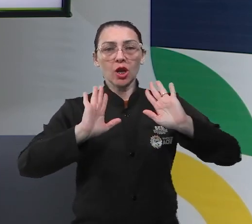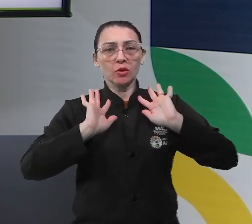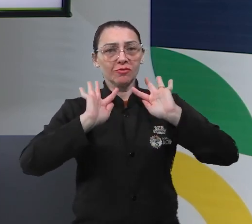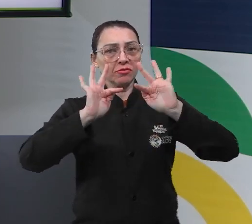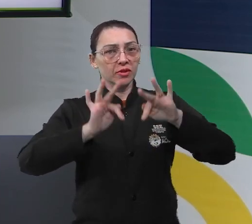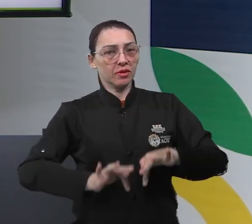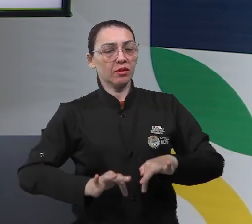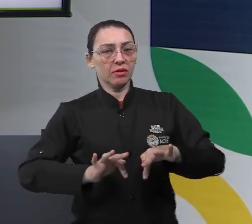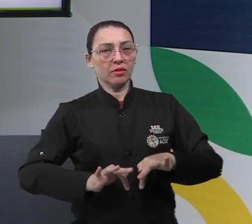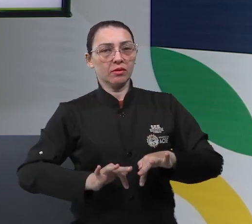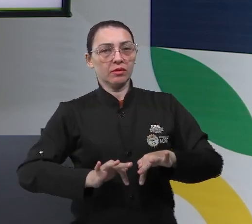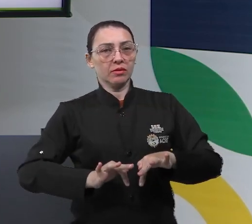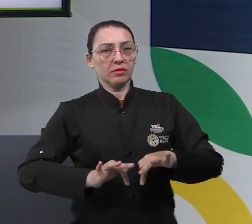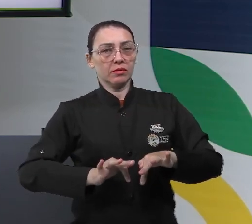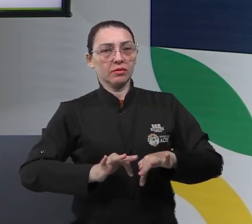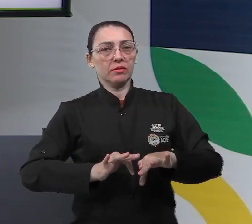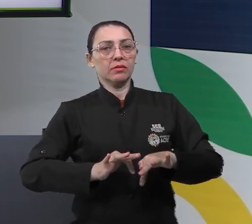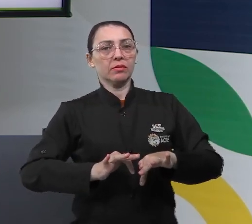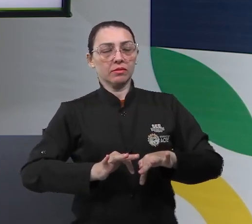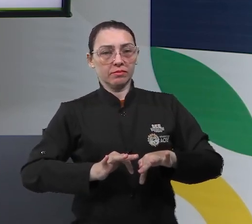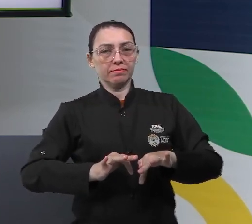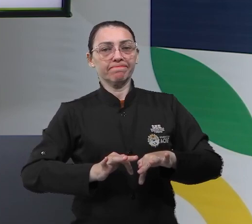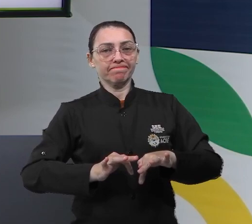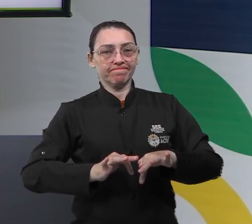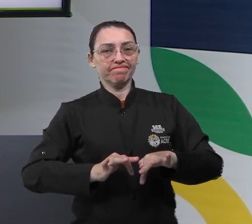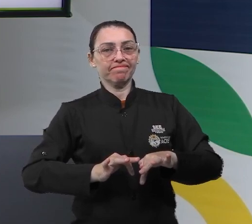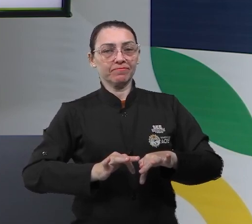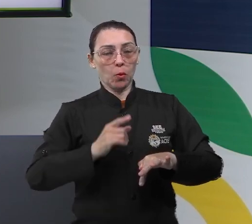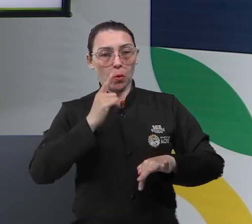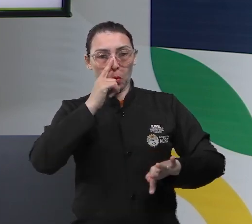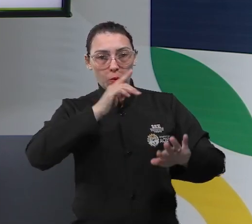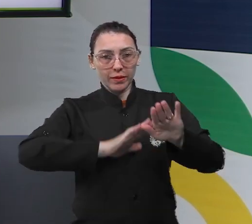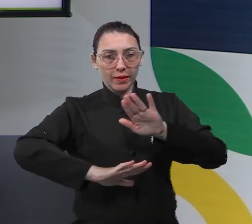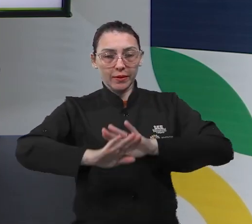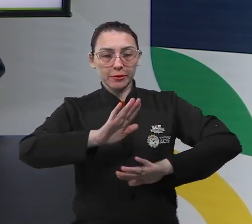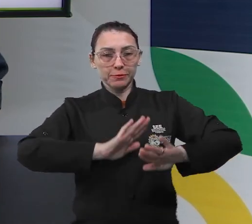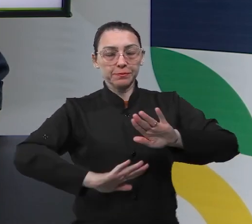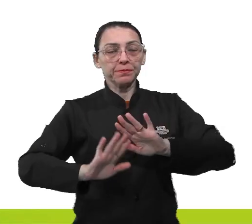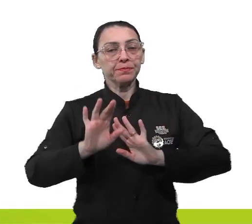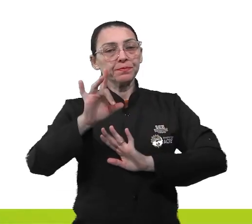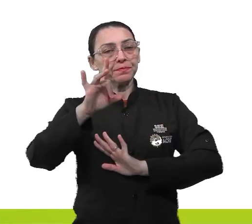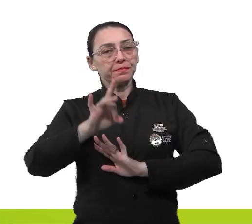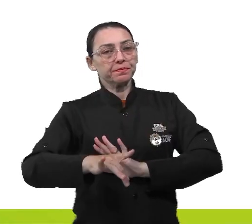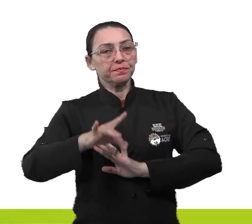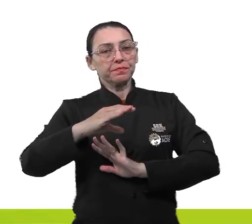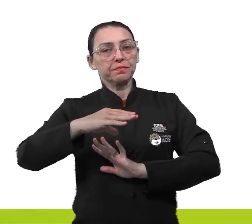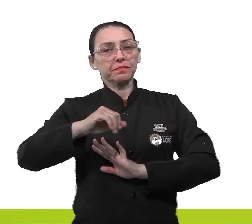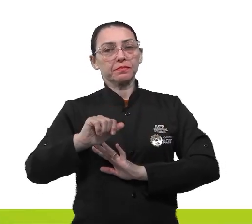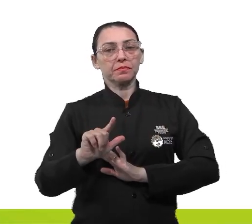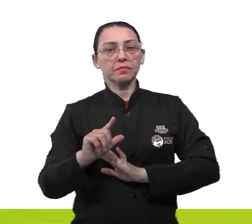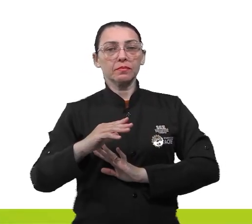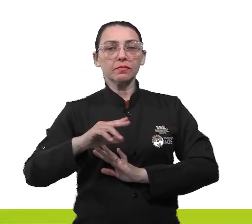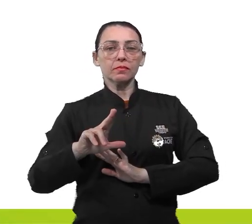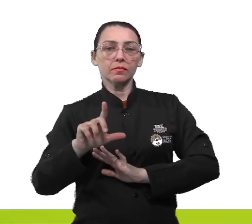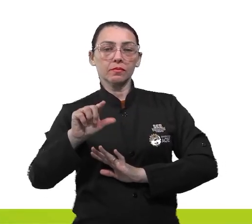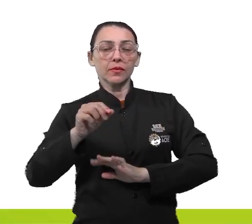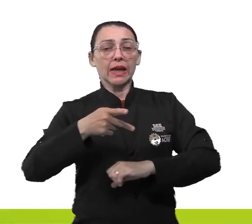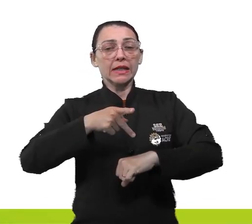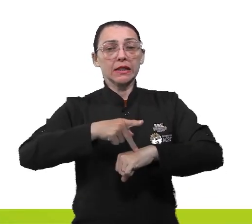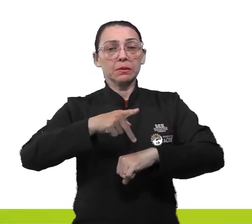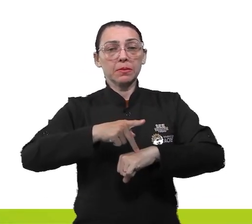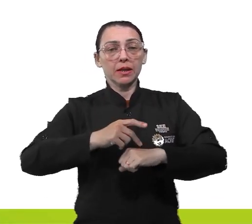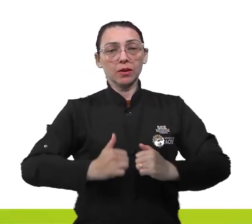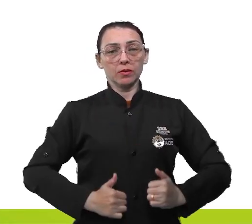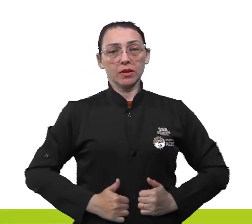fim da sua funcionalidade, tá? Então tem que ter cuidado aí. E por último, os cálculos renais, conhecidos como pedras nos